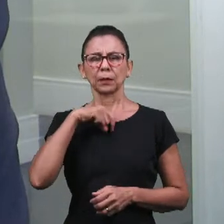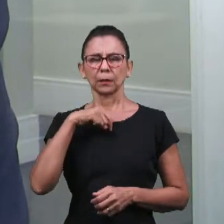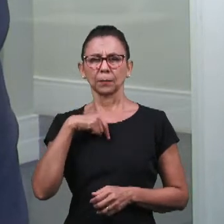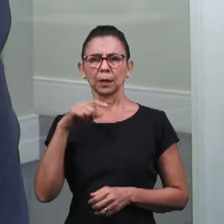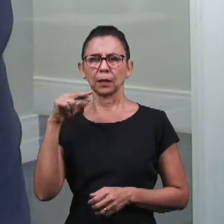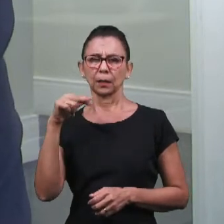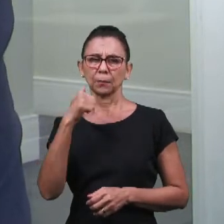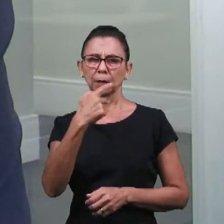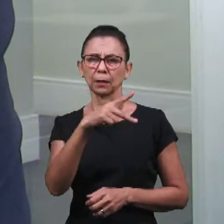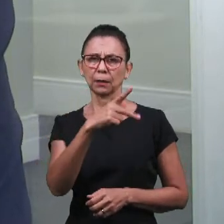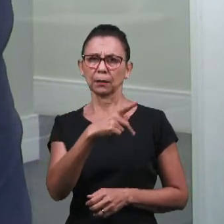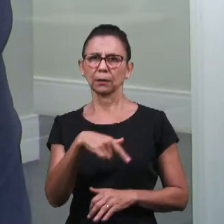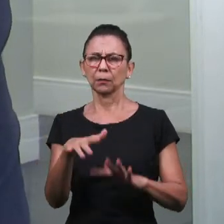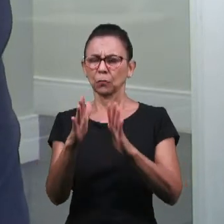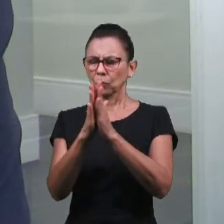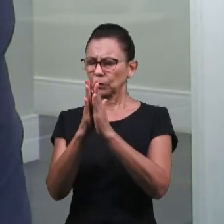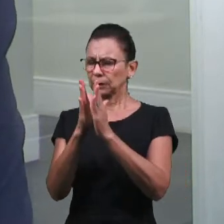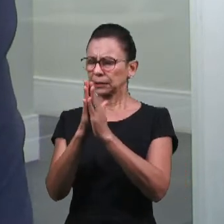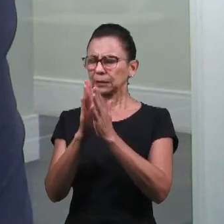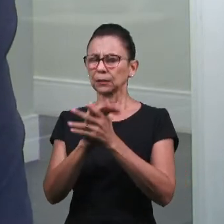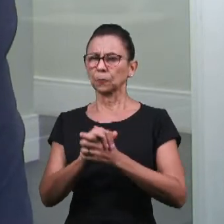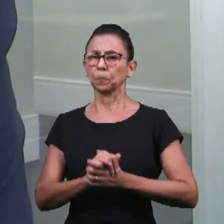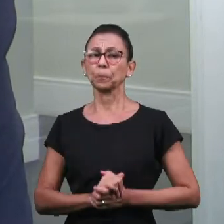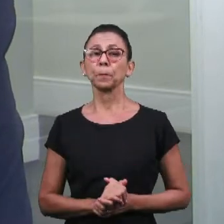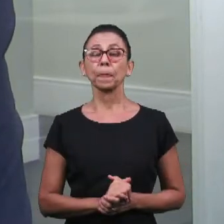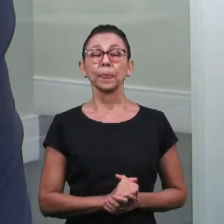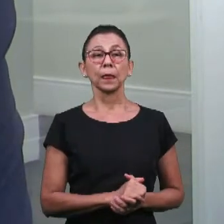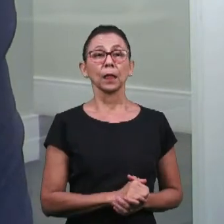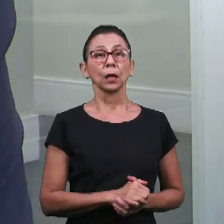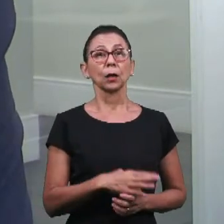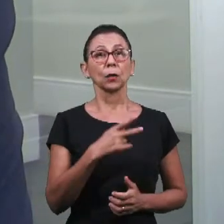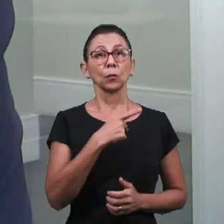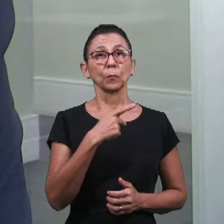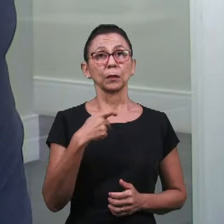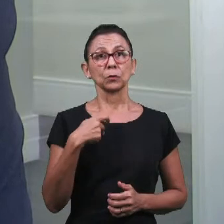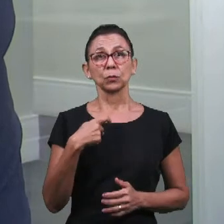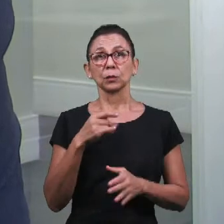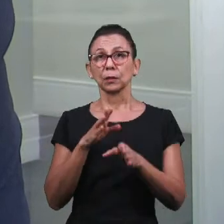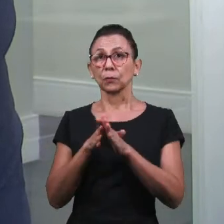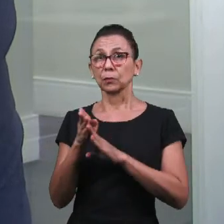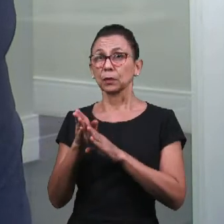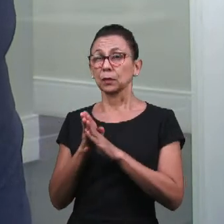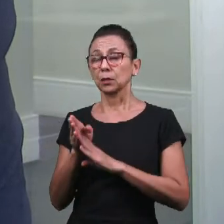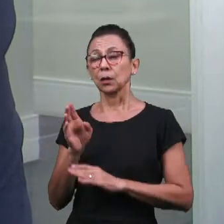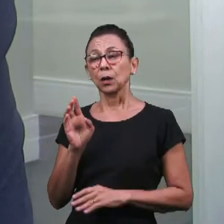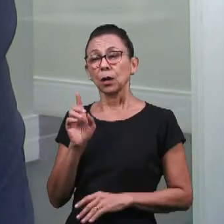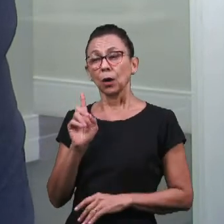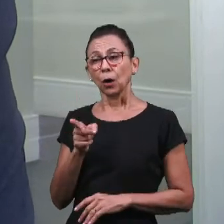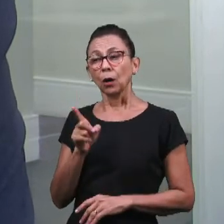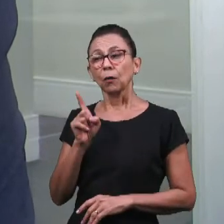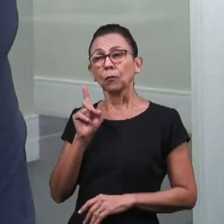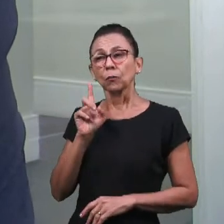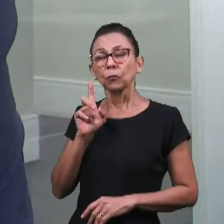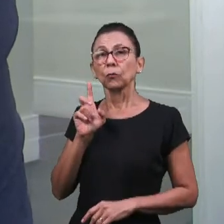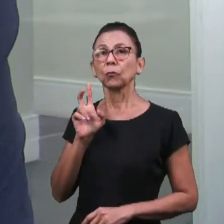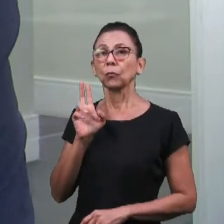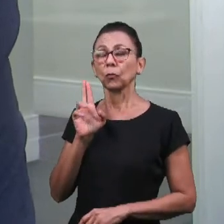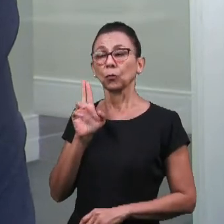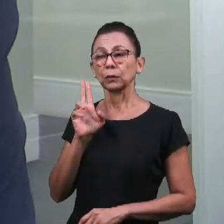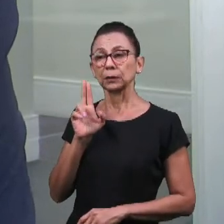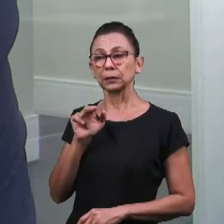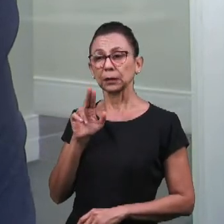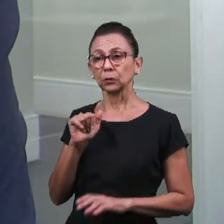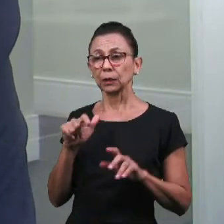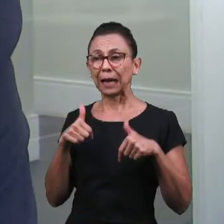oração. Ele dizia: Márcio, olha, você nunca faz nada na igreja sem consultar